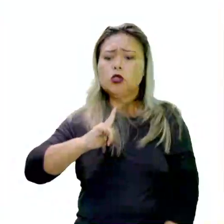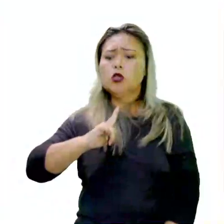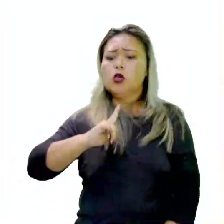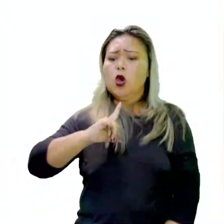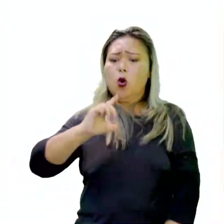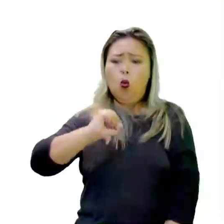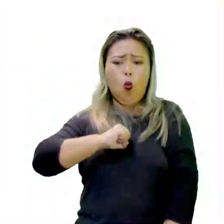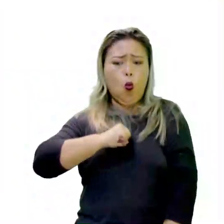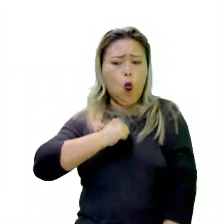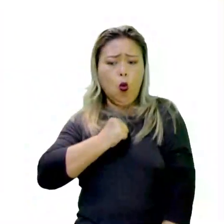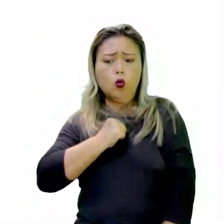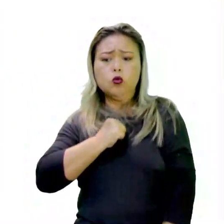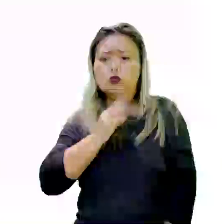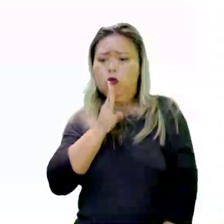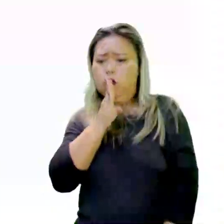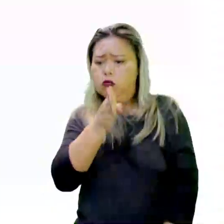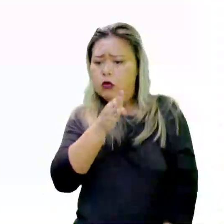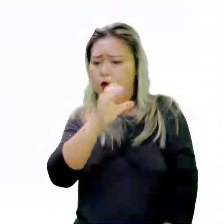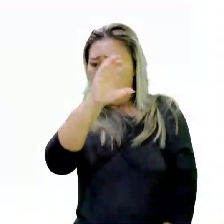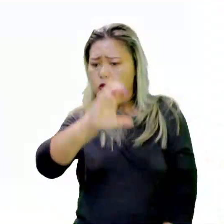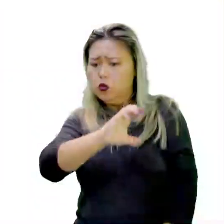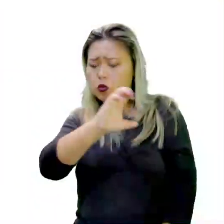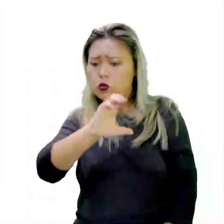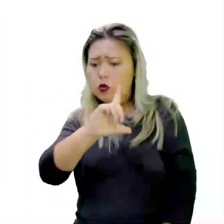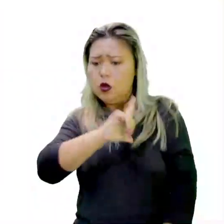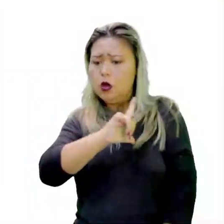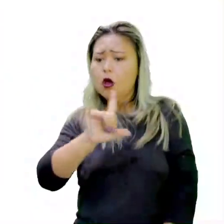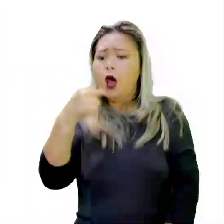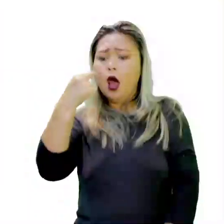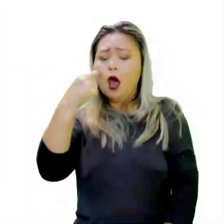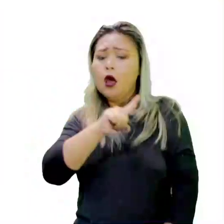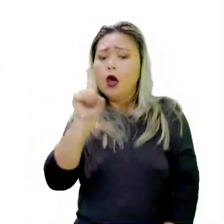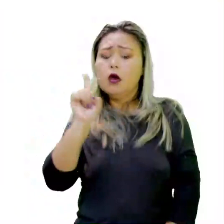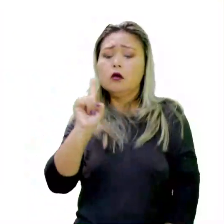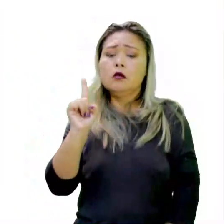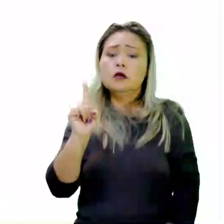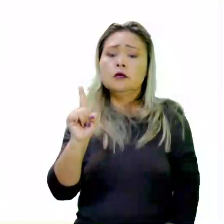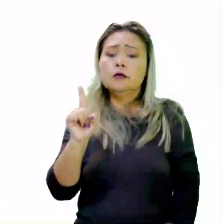permanecia. E essas festas aí, onde eles procuravam